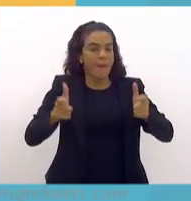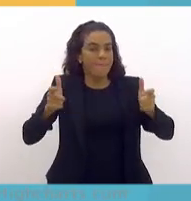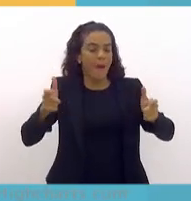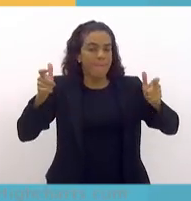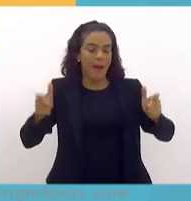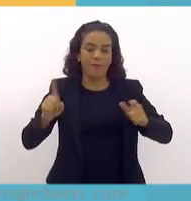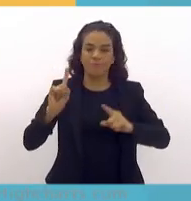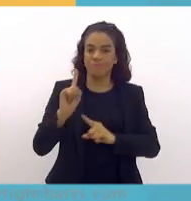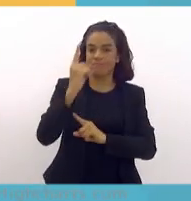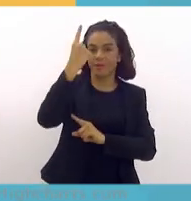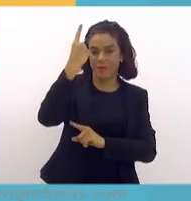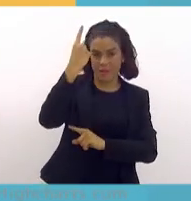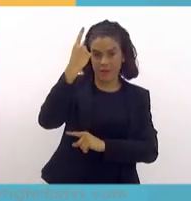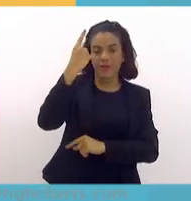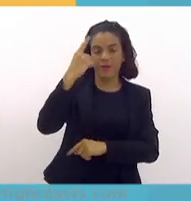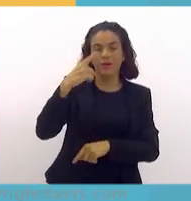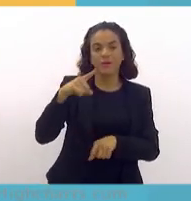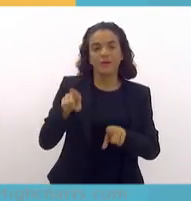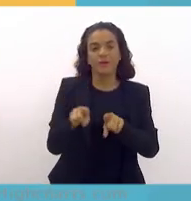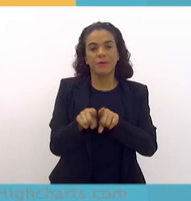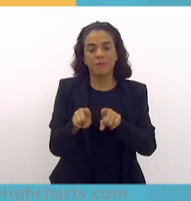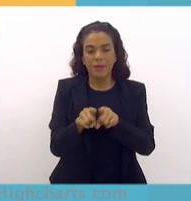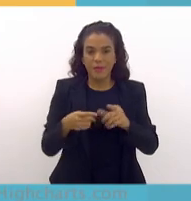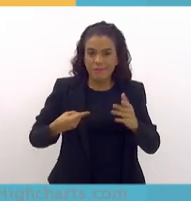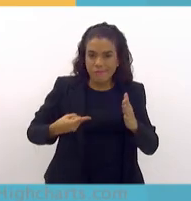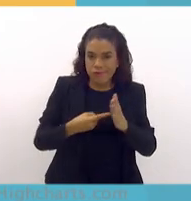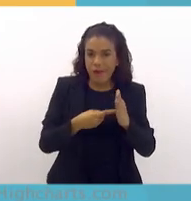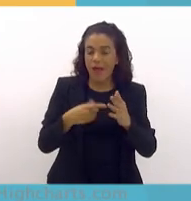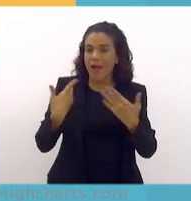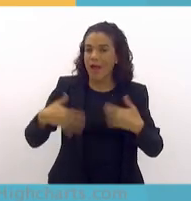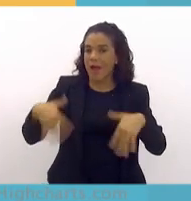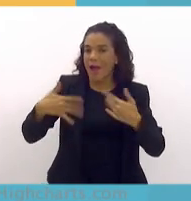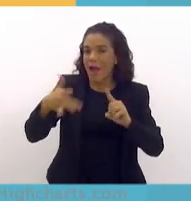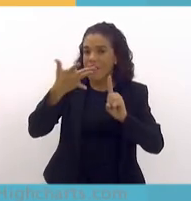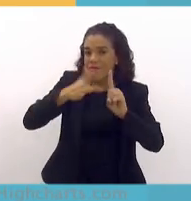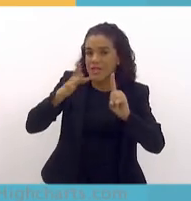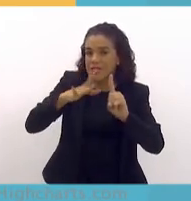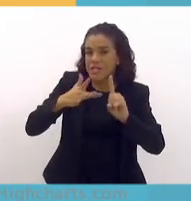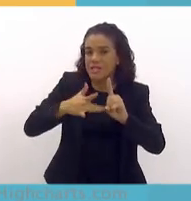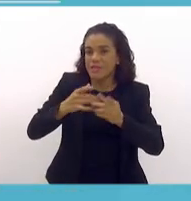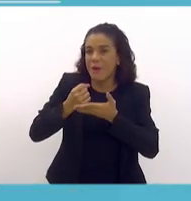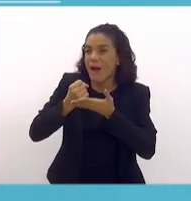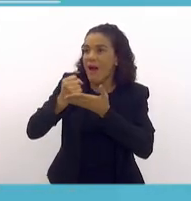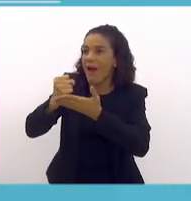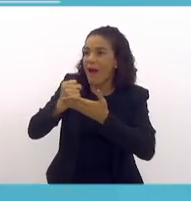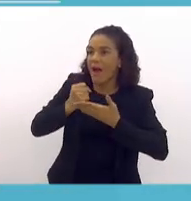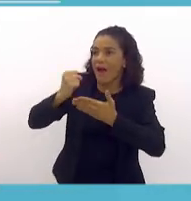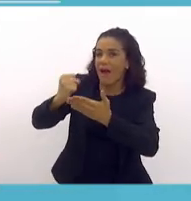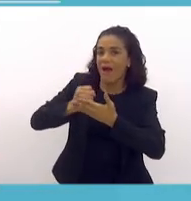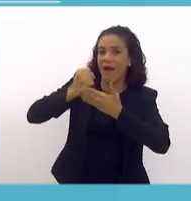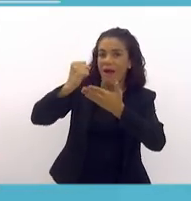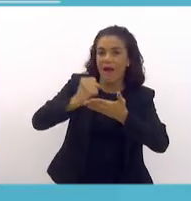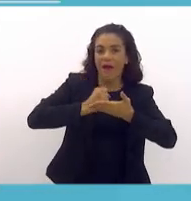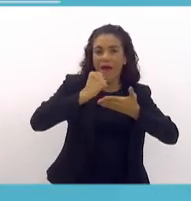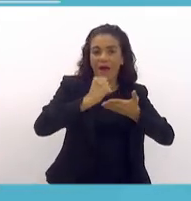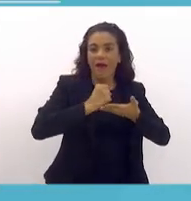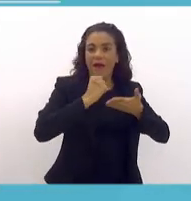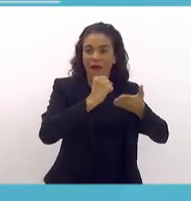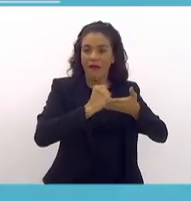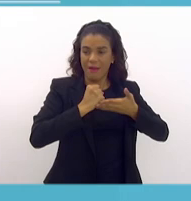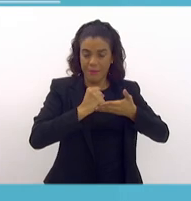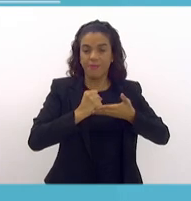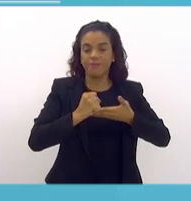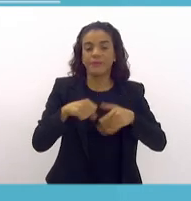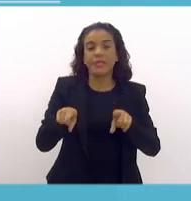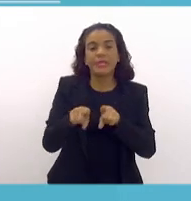nos casos recebidos, né, pelos pedidos de ajuda das vítimas que buscam a SaferNet. E aí eu trago